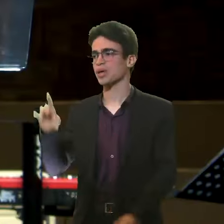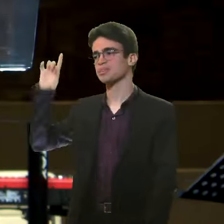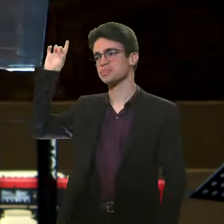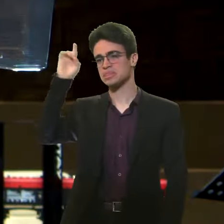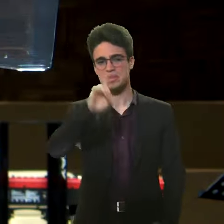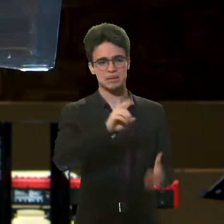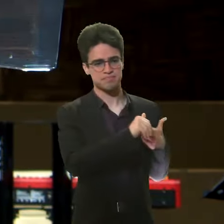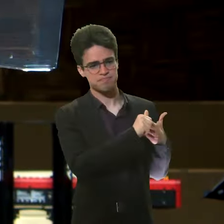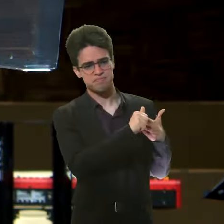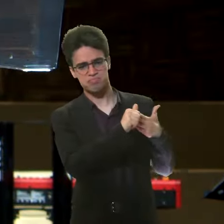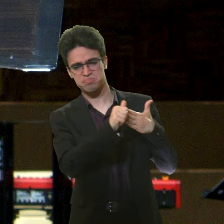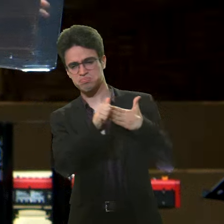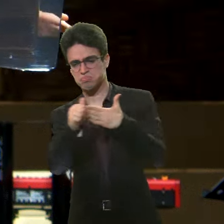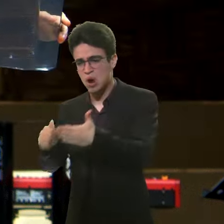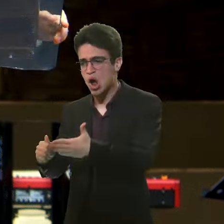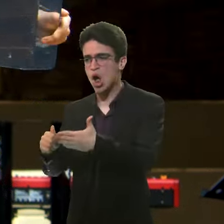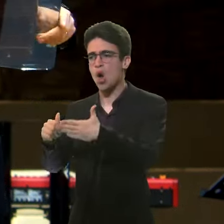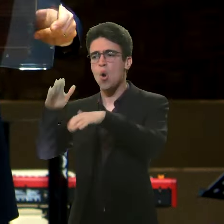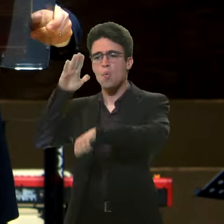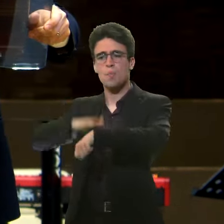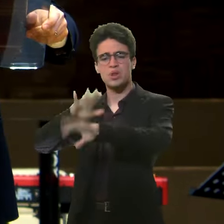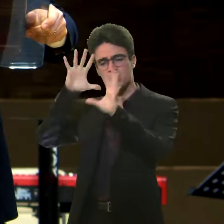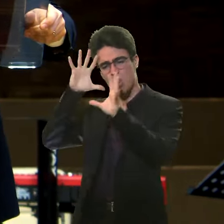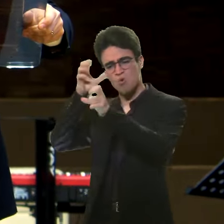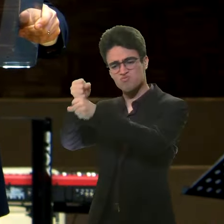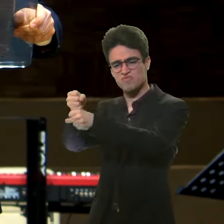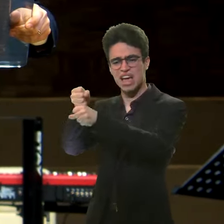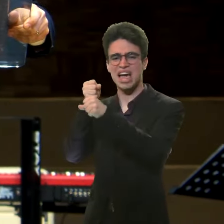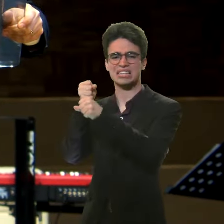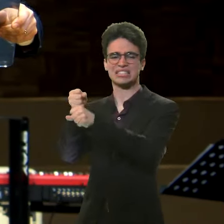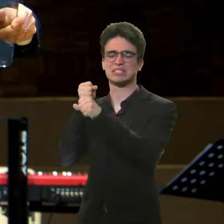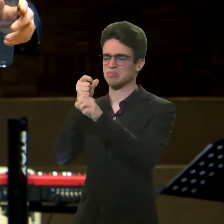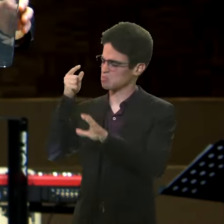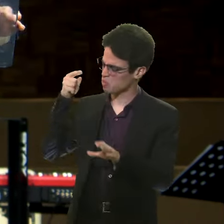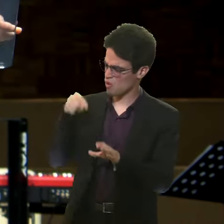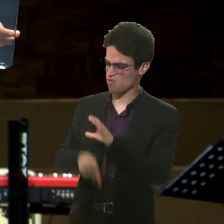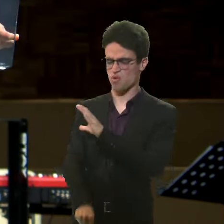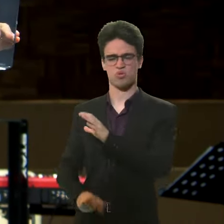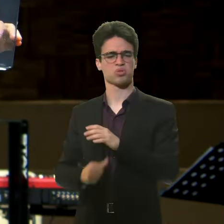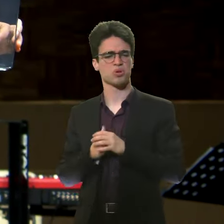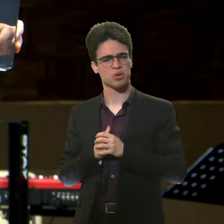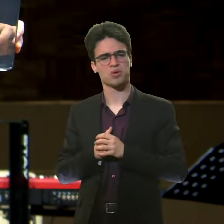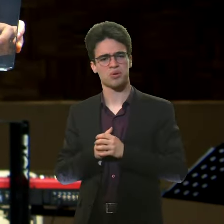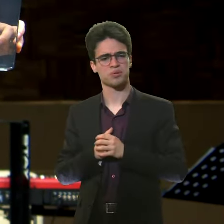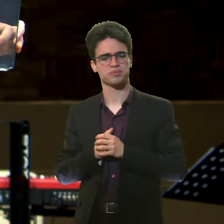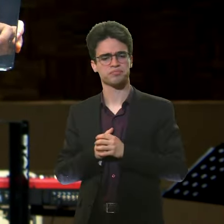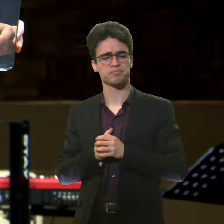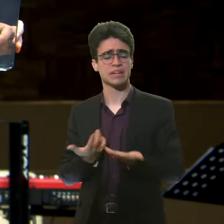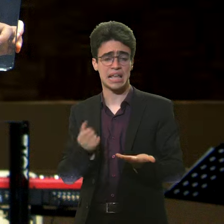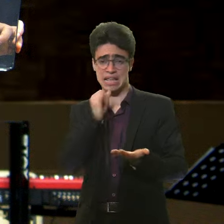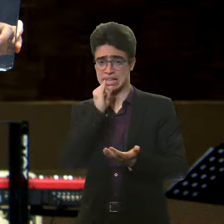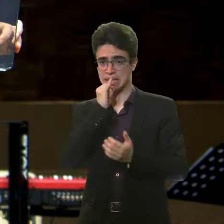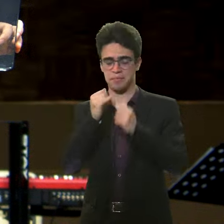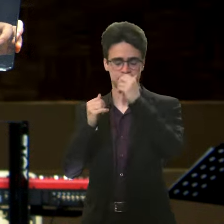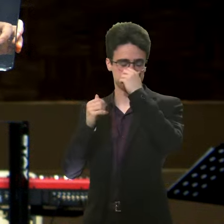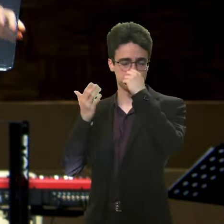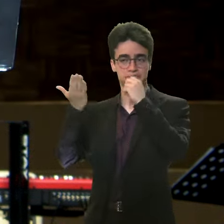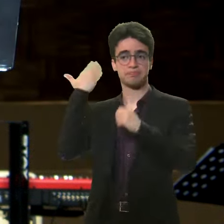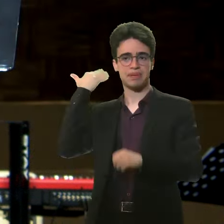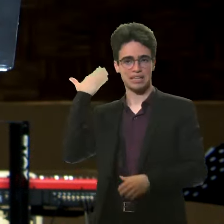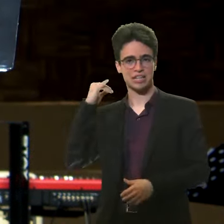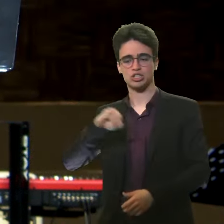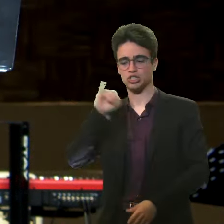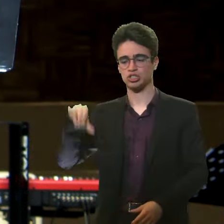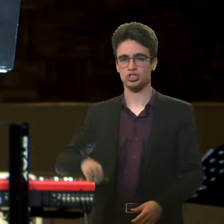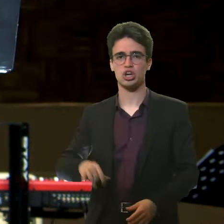nível de confiança e de conhecimento de Deus mais profundo. Se antes Jó ouvia